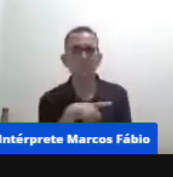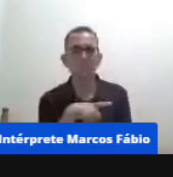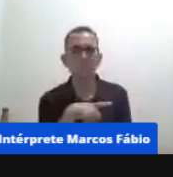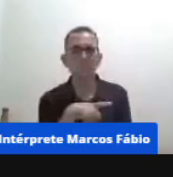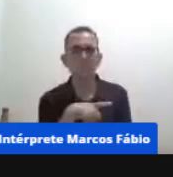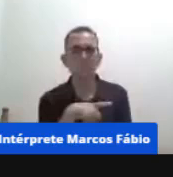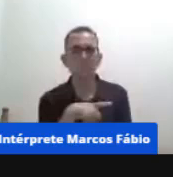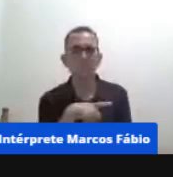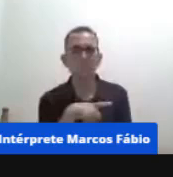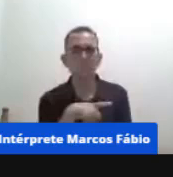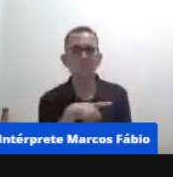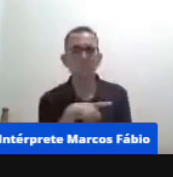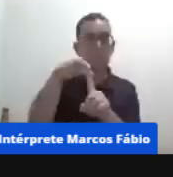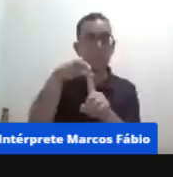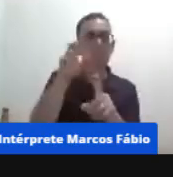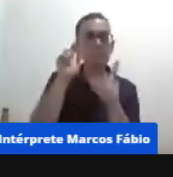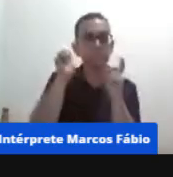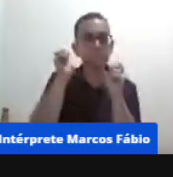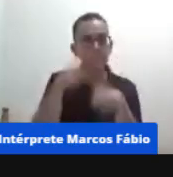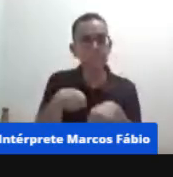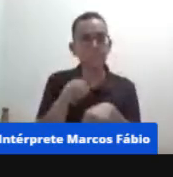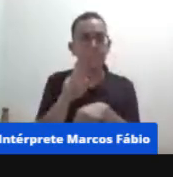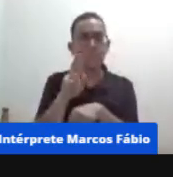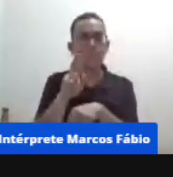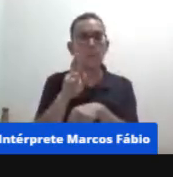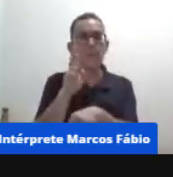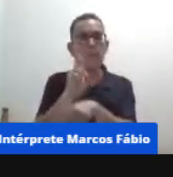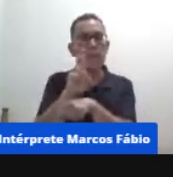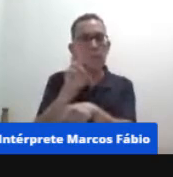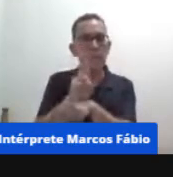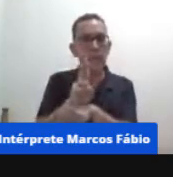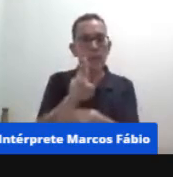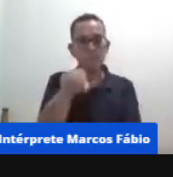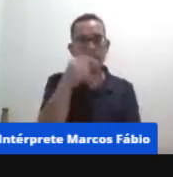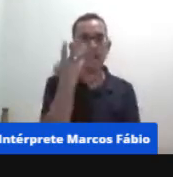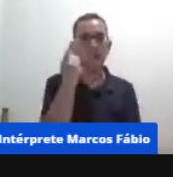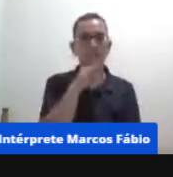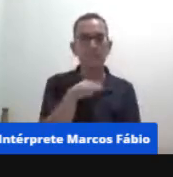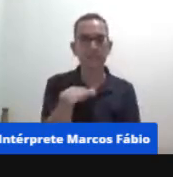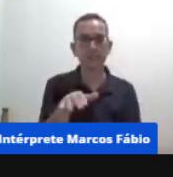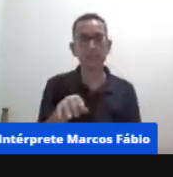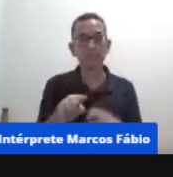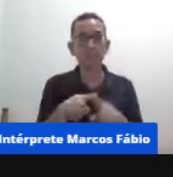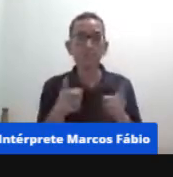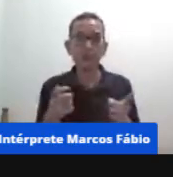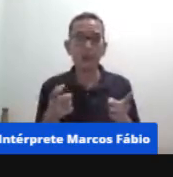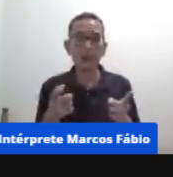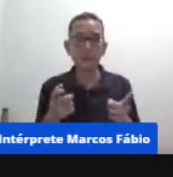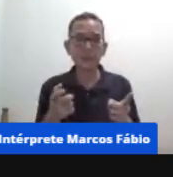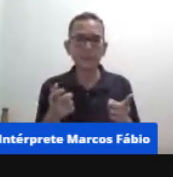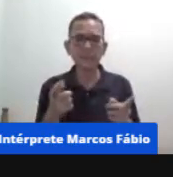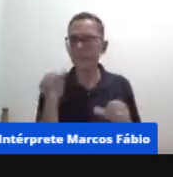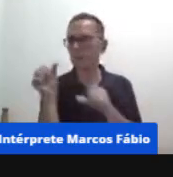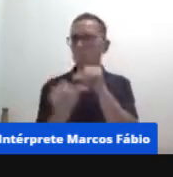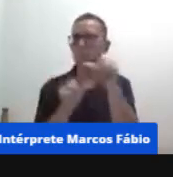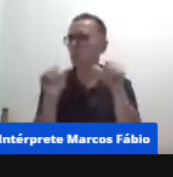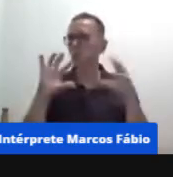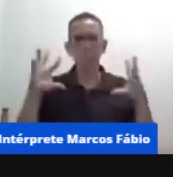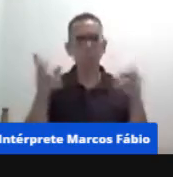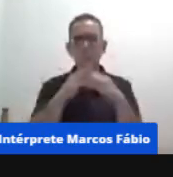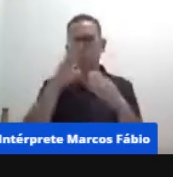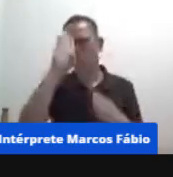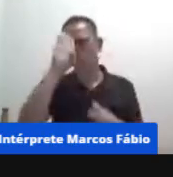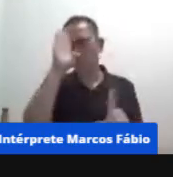trazer significado para essa criança. Mas e aí? Então, eu mudo totalmente o meu objetivo? Não. A